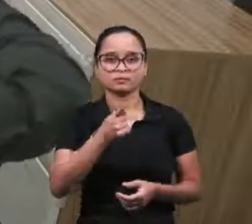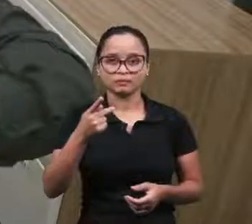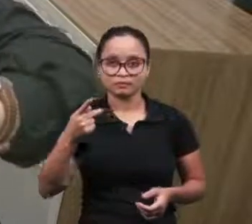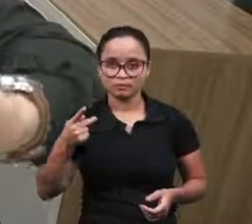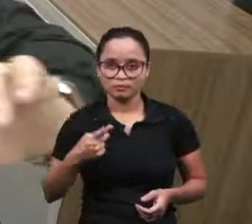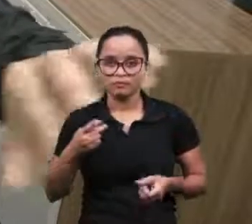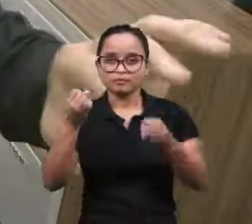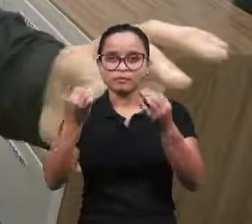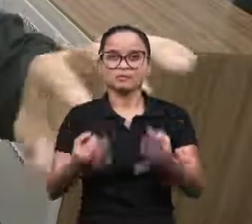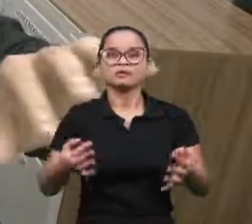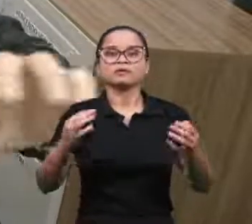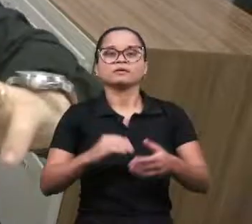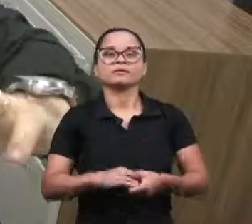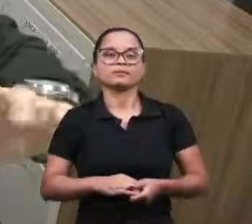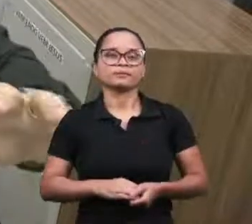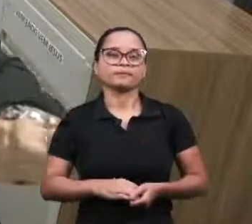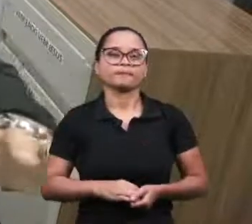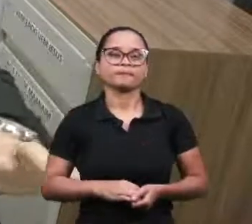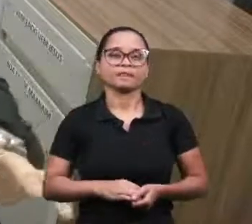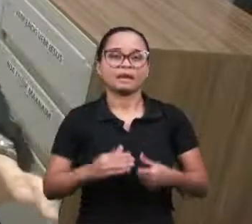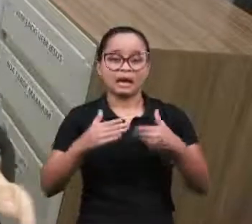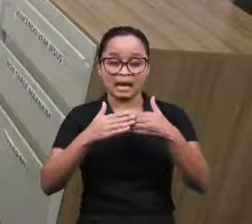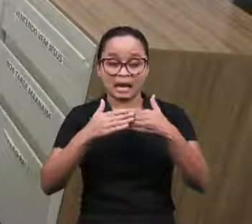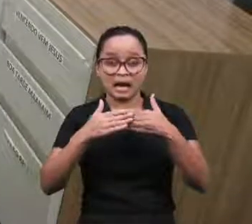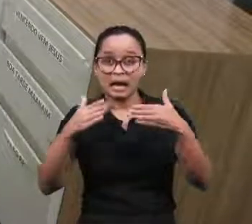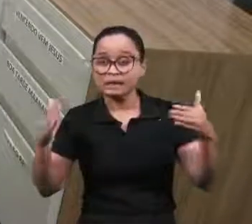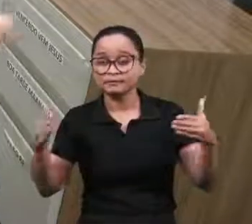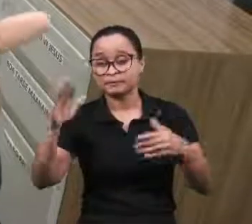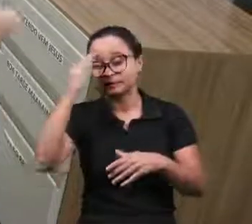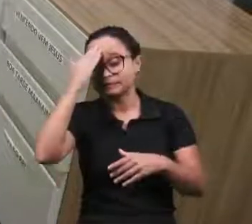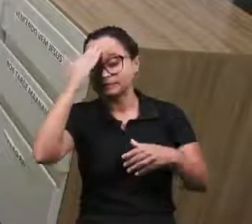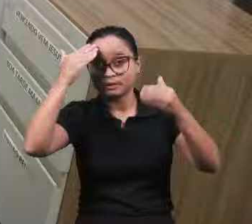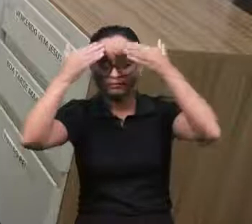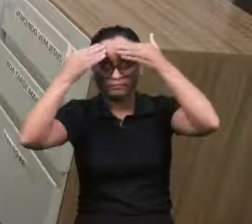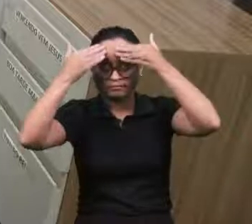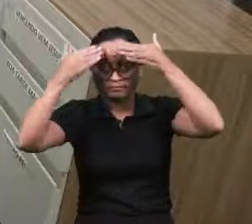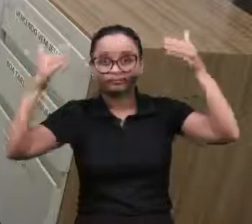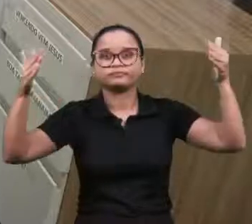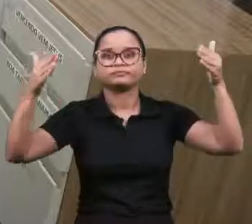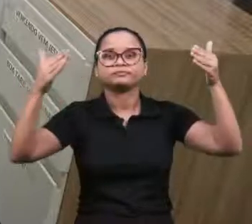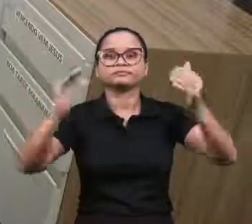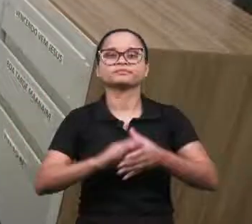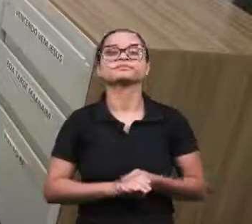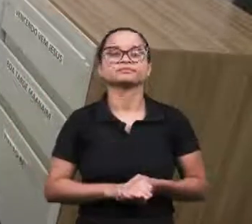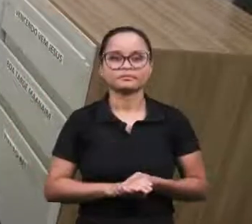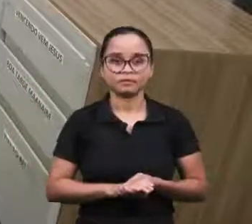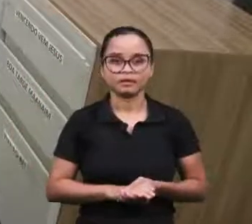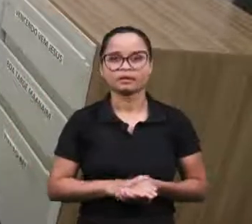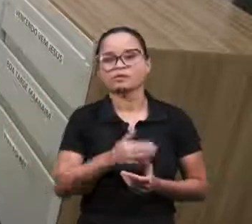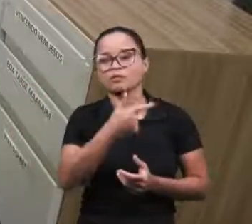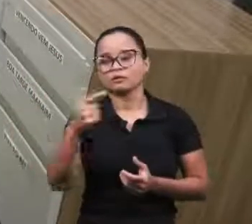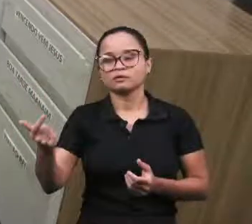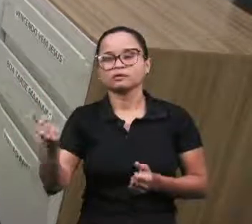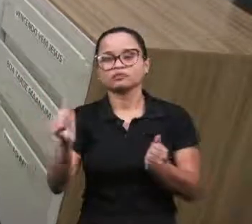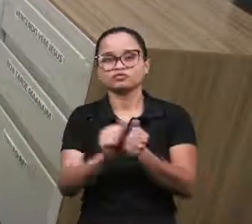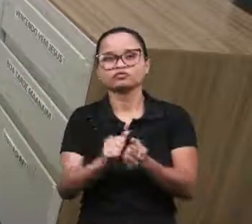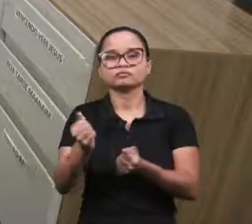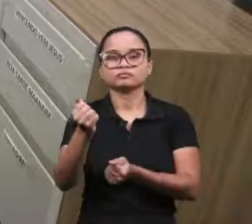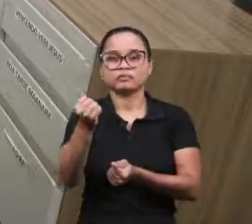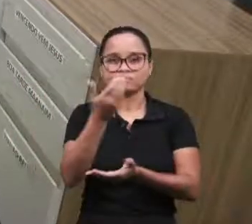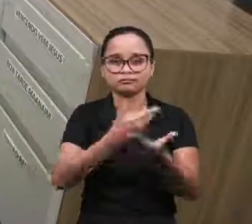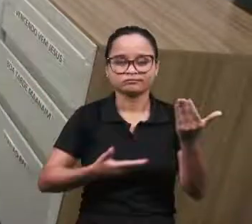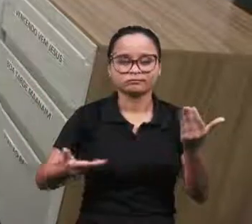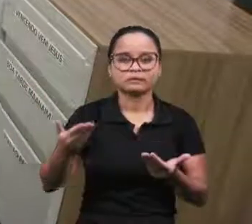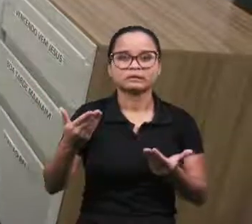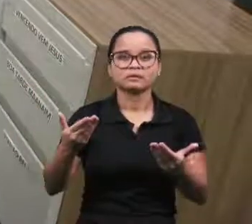culto, ele abre o leque, né? Abrir. Nós tivemos a participação do senhor uma outra vez que o senhor esteve aqui, o senhor falou bastante do